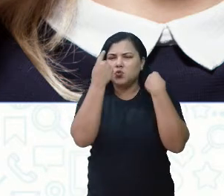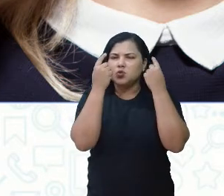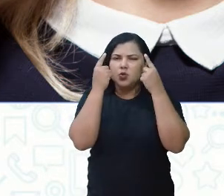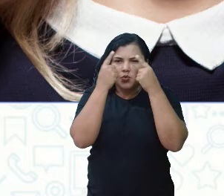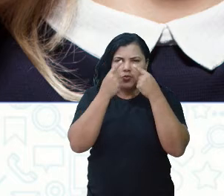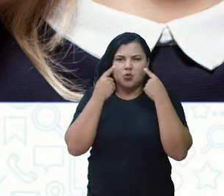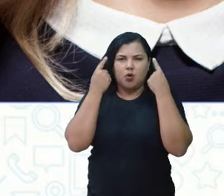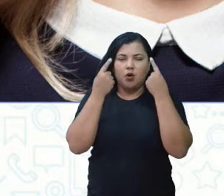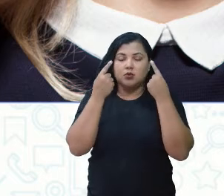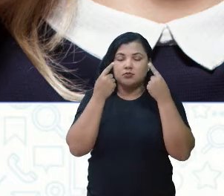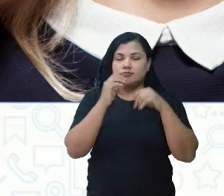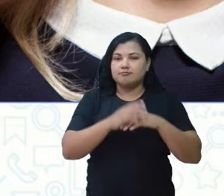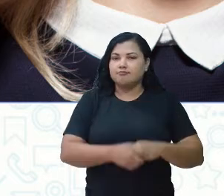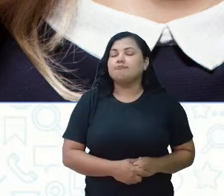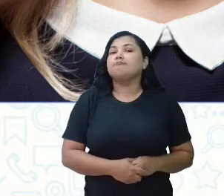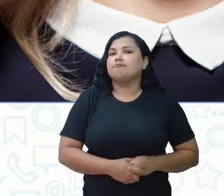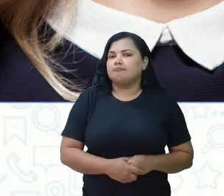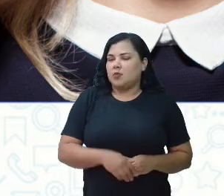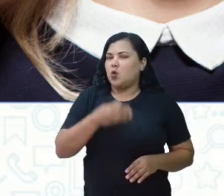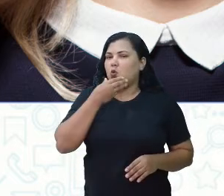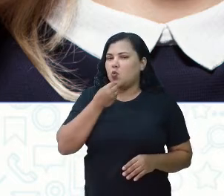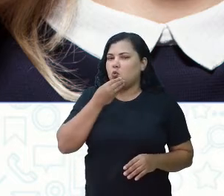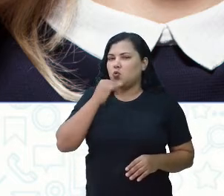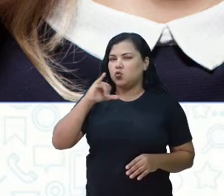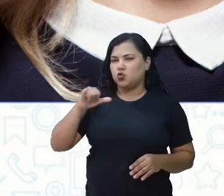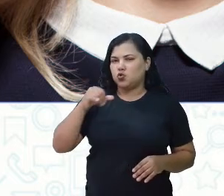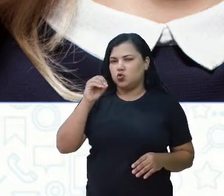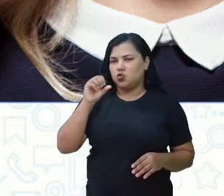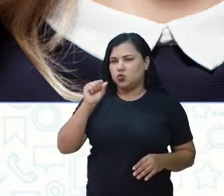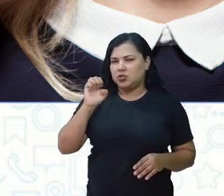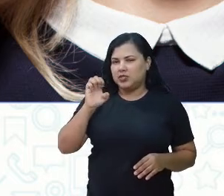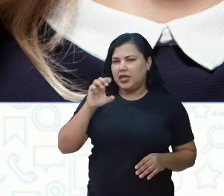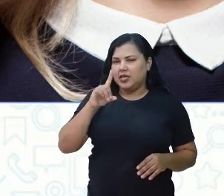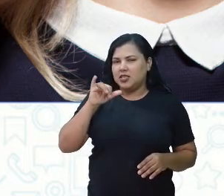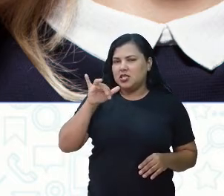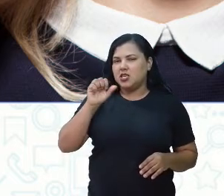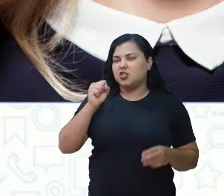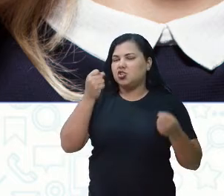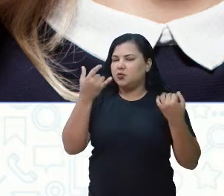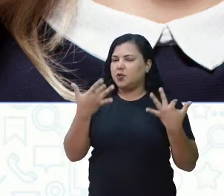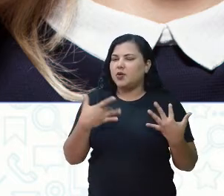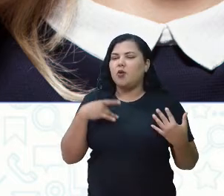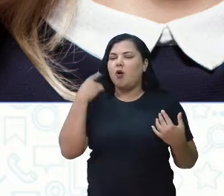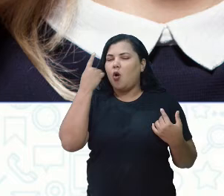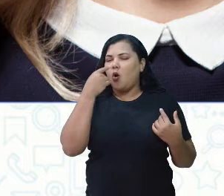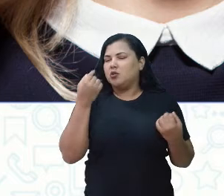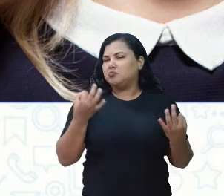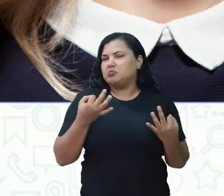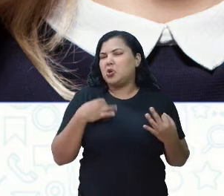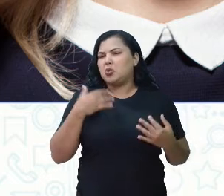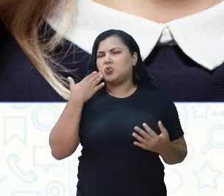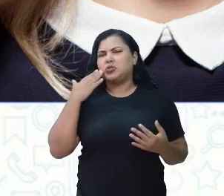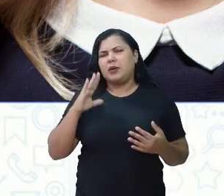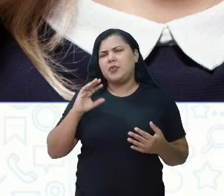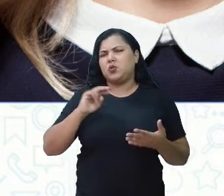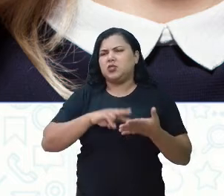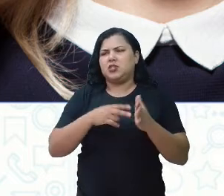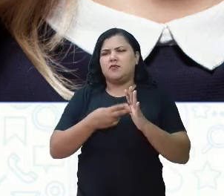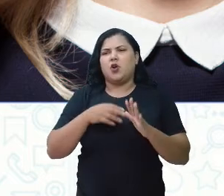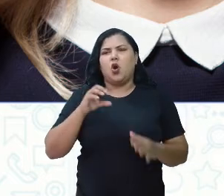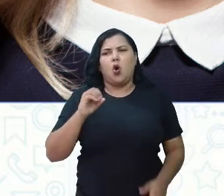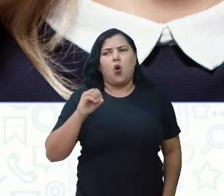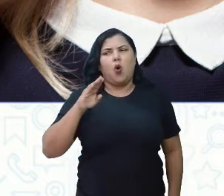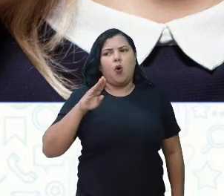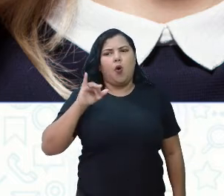a definição que José Dias dera deles. Olhos de cigana oblíqua e dissimulada. Eu não sabia o que era oblíqua, mas